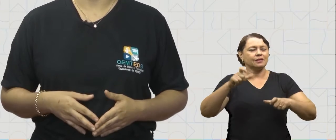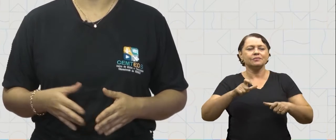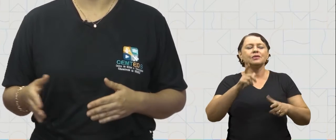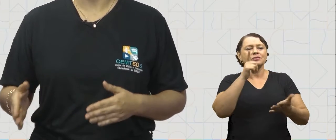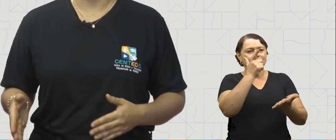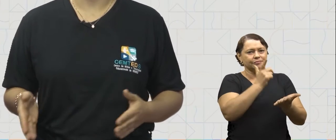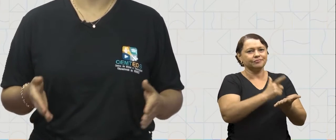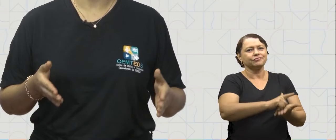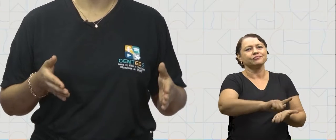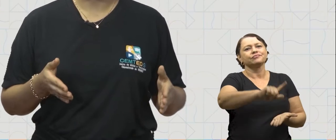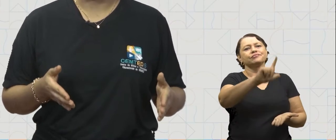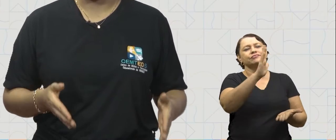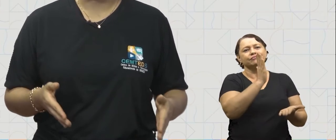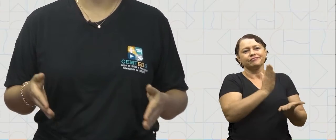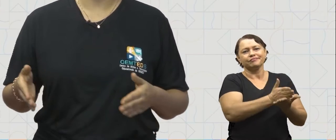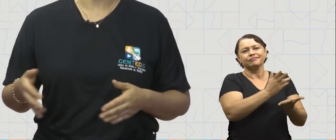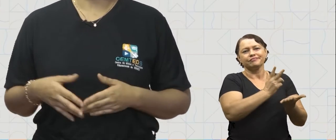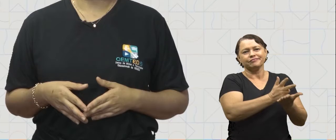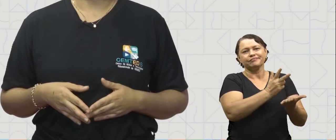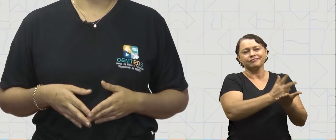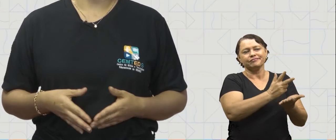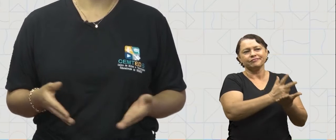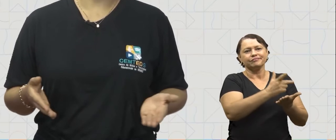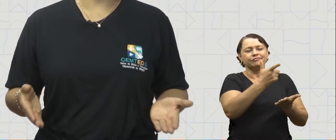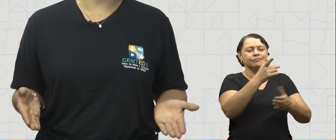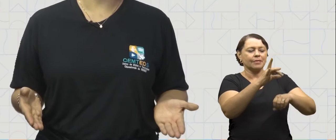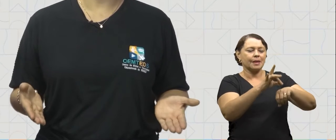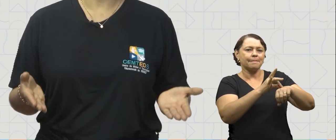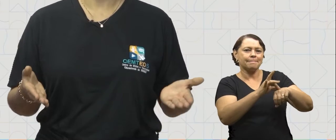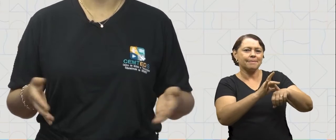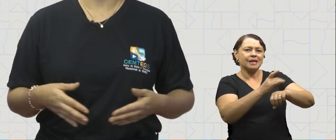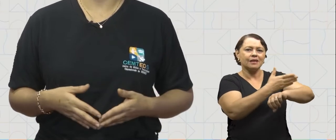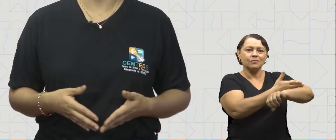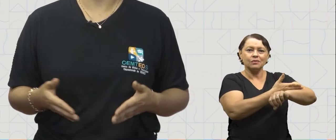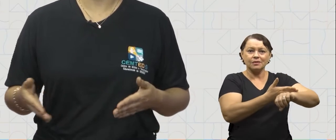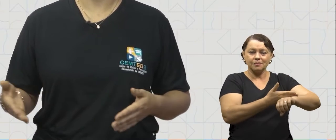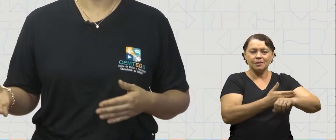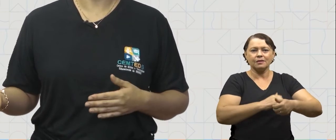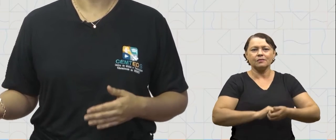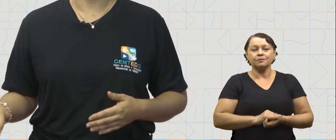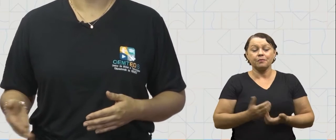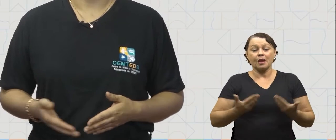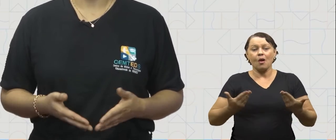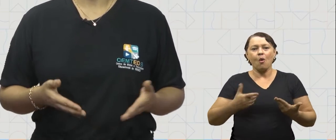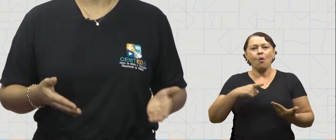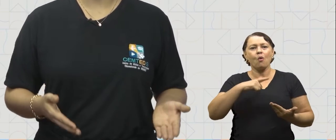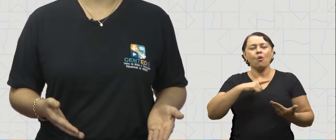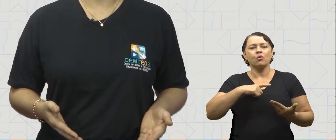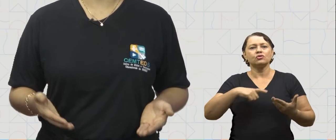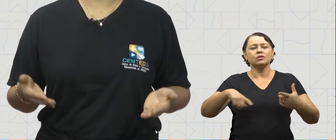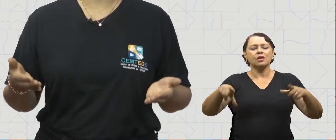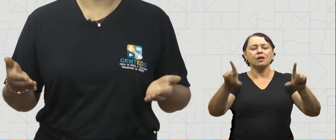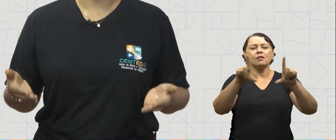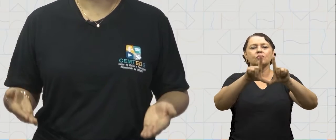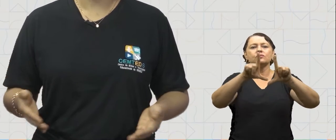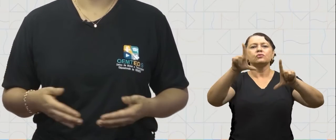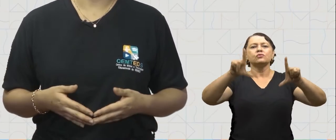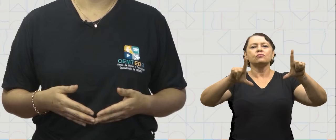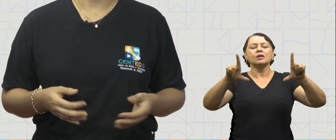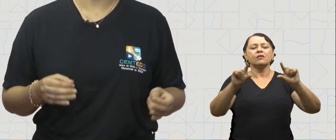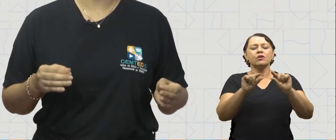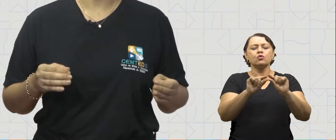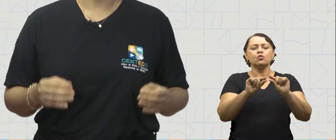manteve suas TVs em preto e branco. E hoje temos a TV de tela plana, um dos modelos